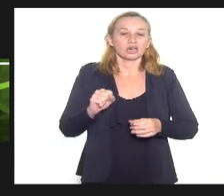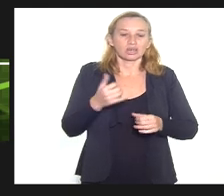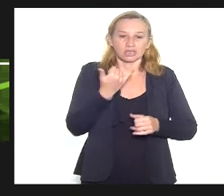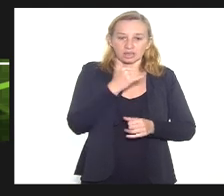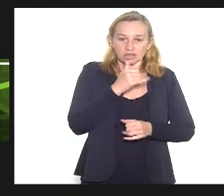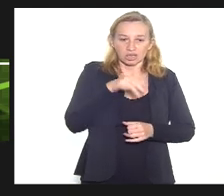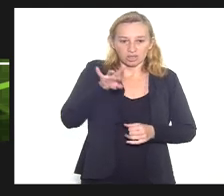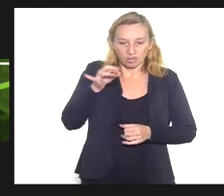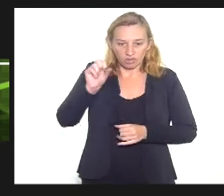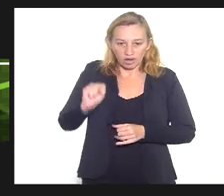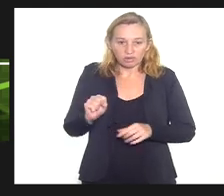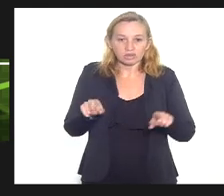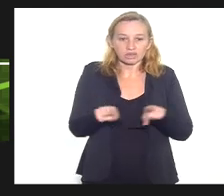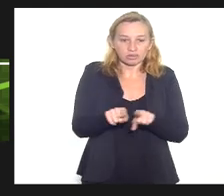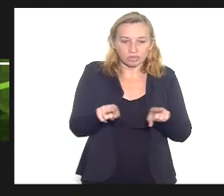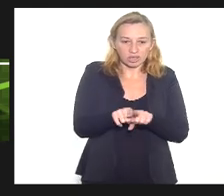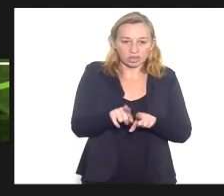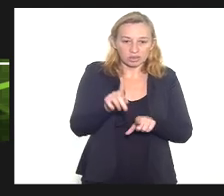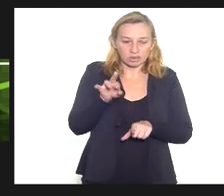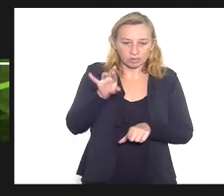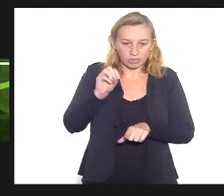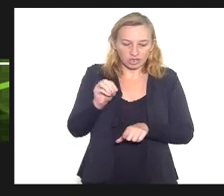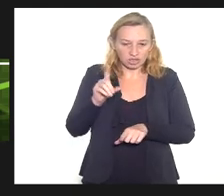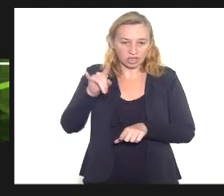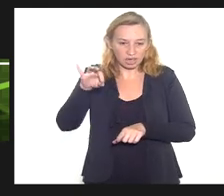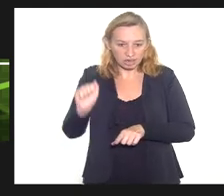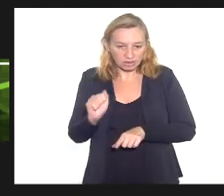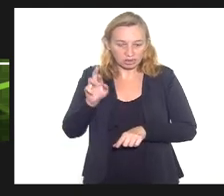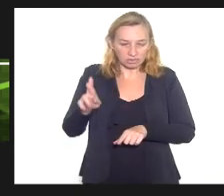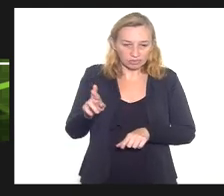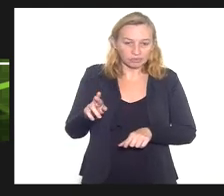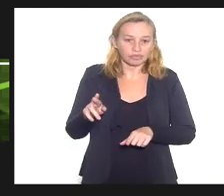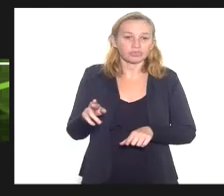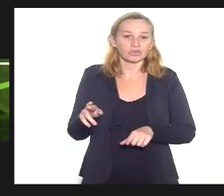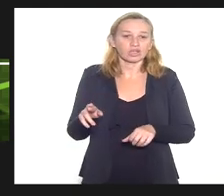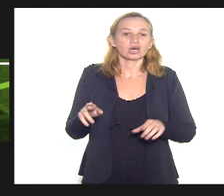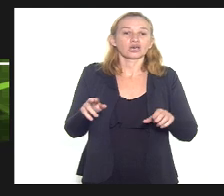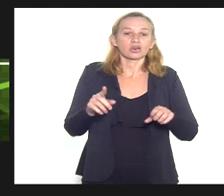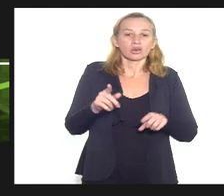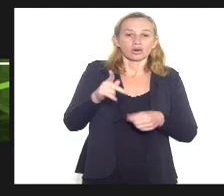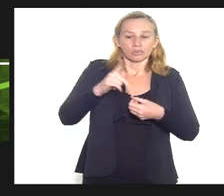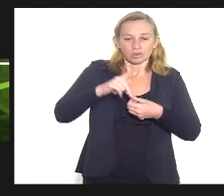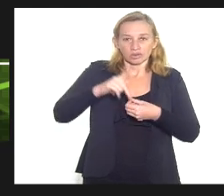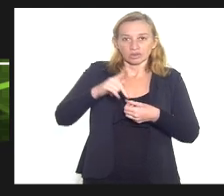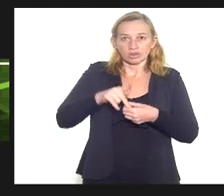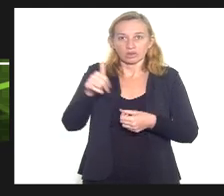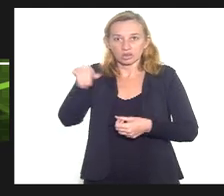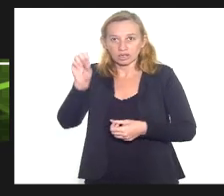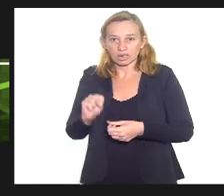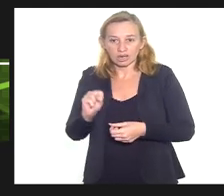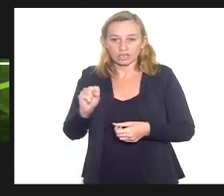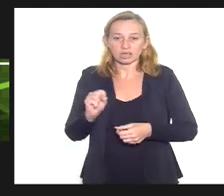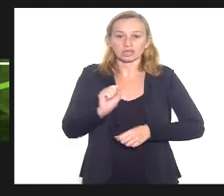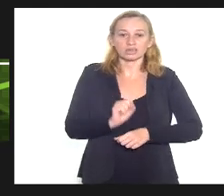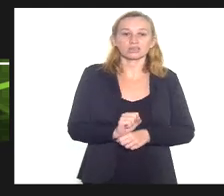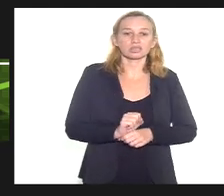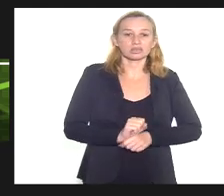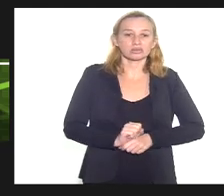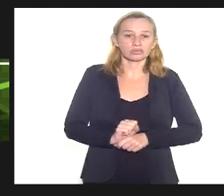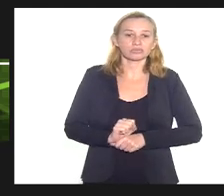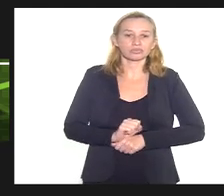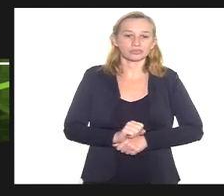baixo carbono. Enquanto, em paralelo, movimentamos nosso portfólio de petróleo e gás com a menor pegada ecológica